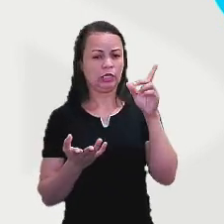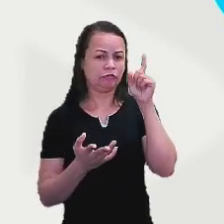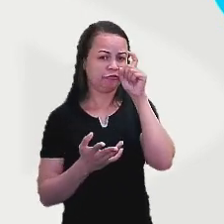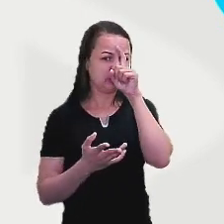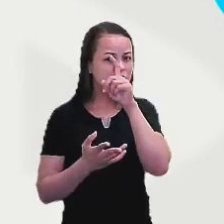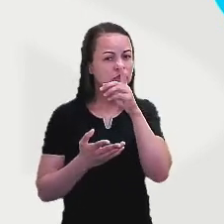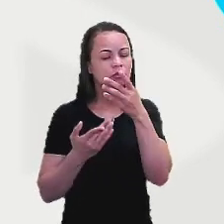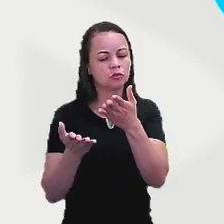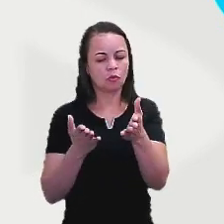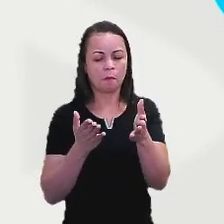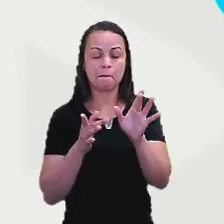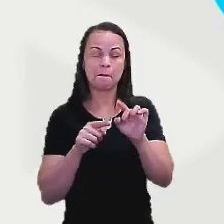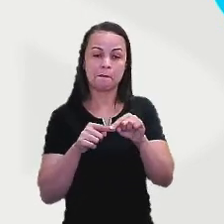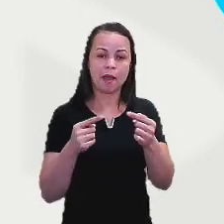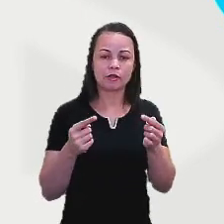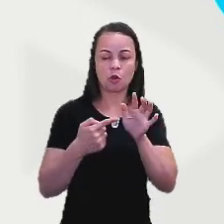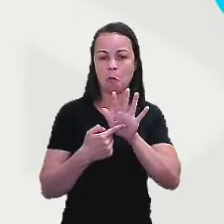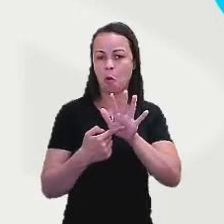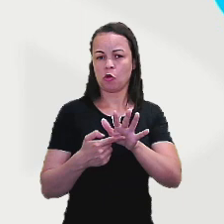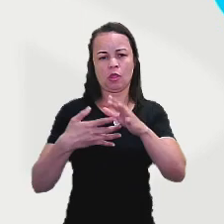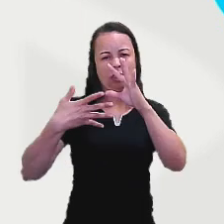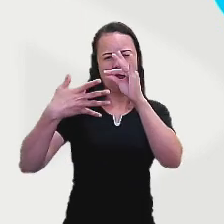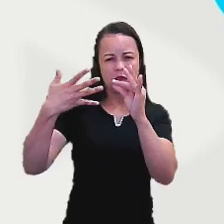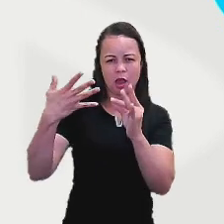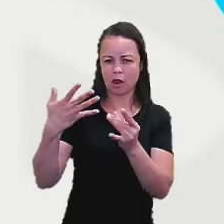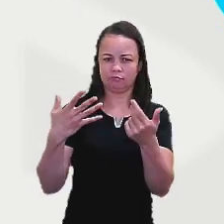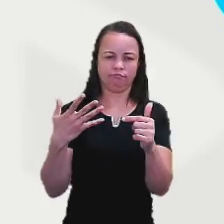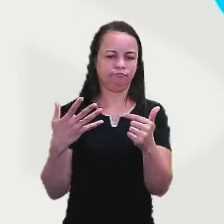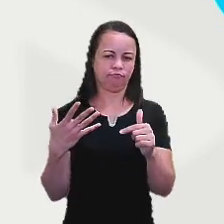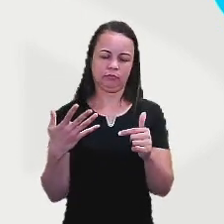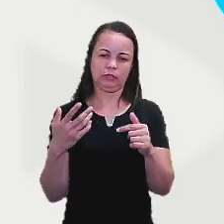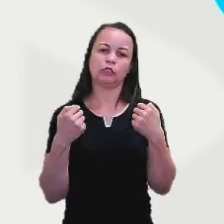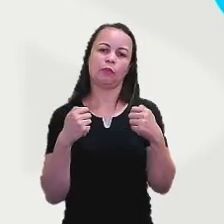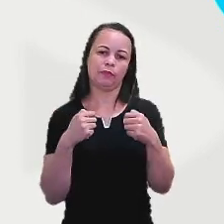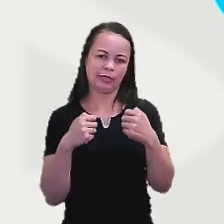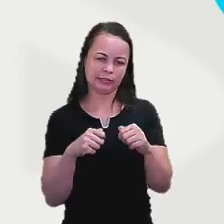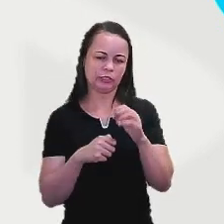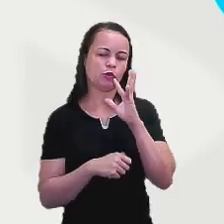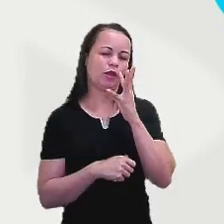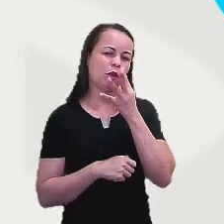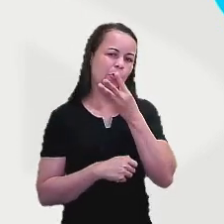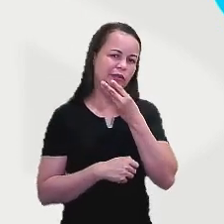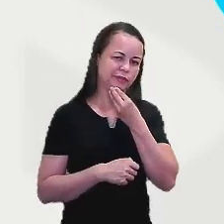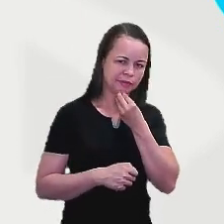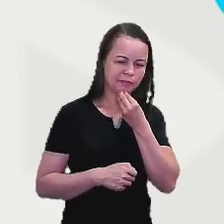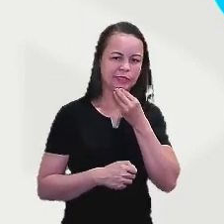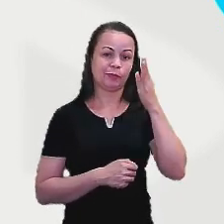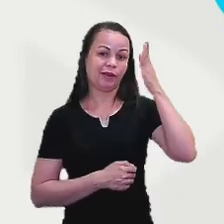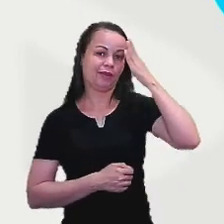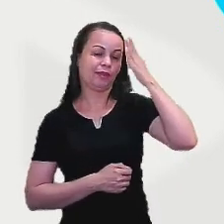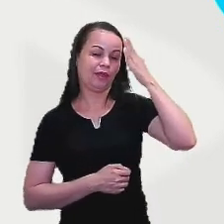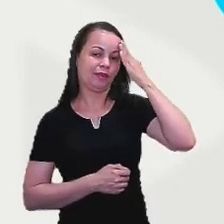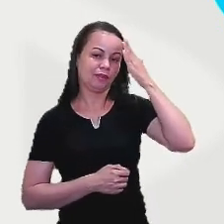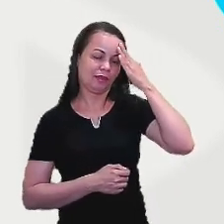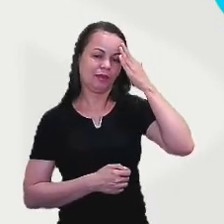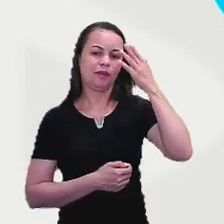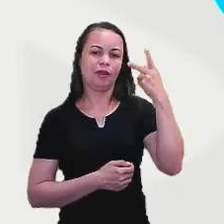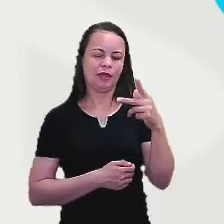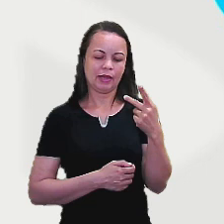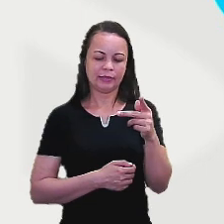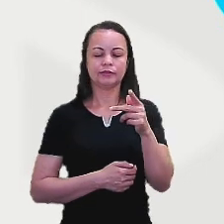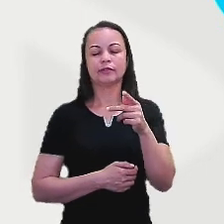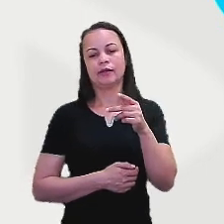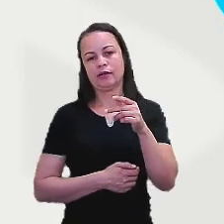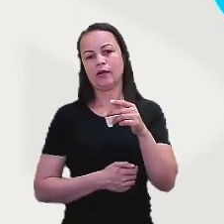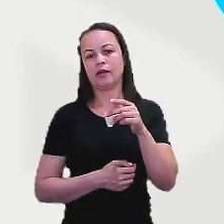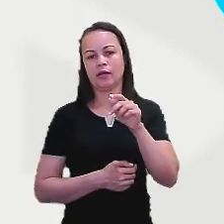muito detalhes. Então, precisamos realmente de um conhecimento de mundo sobre aquele outro texto para poder fazer essa alusão,